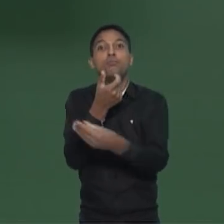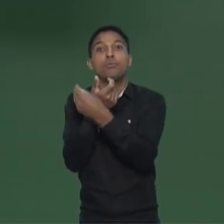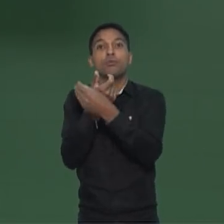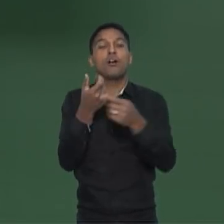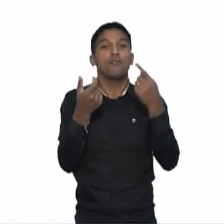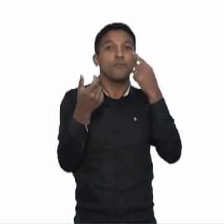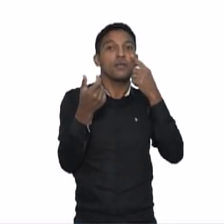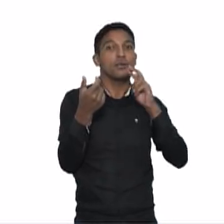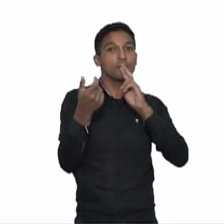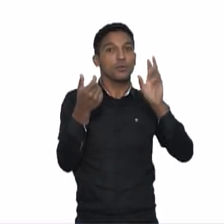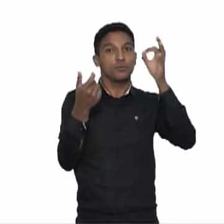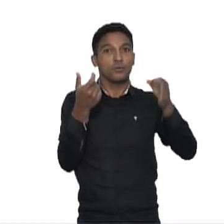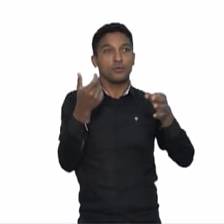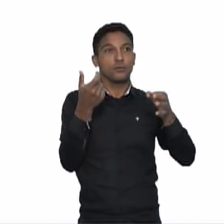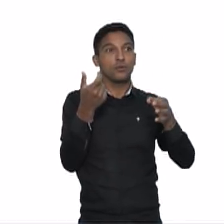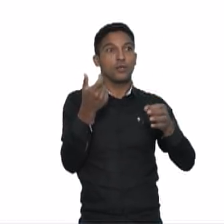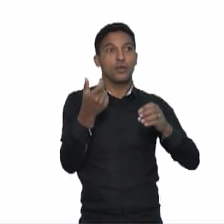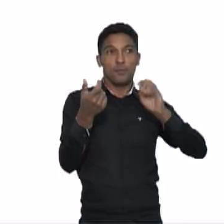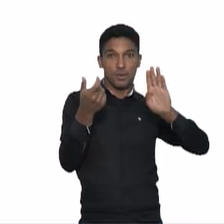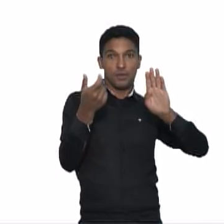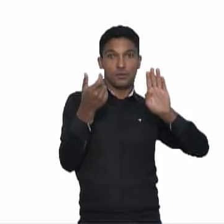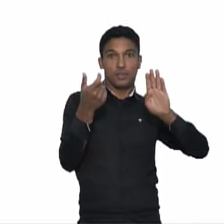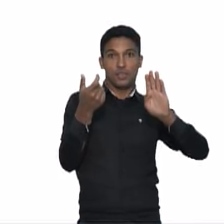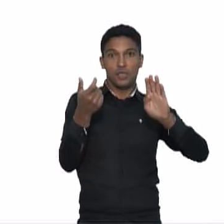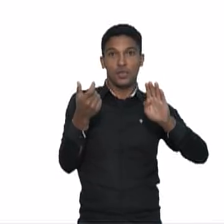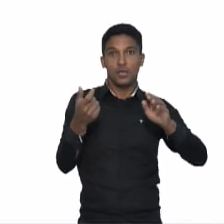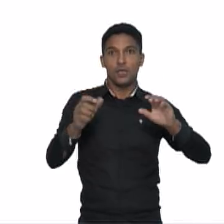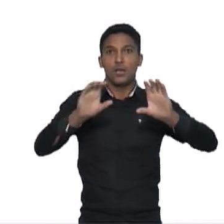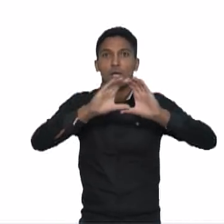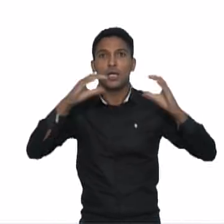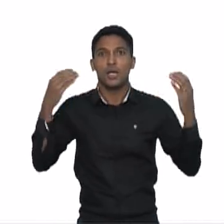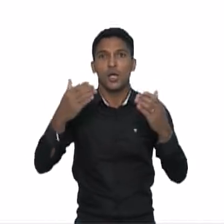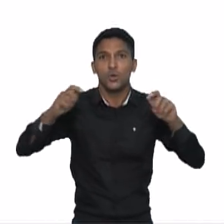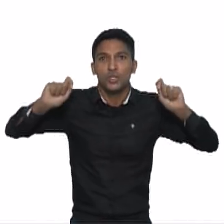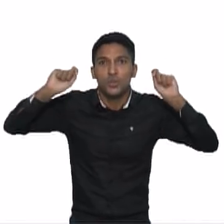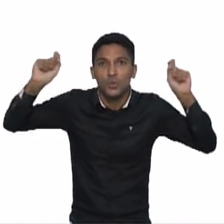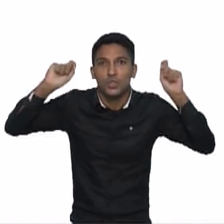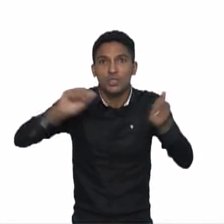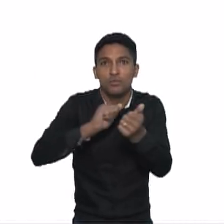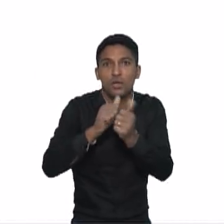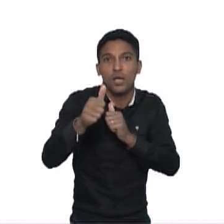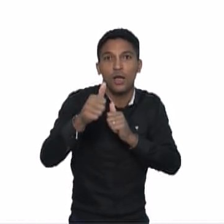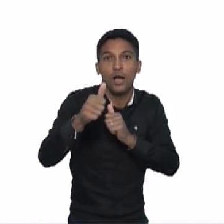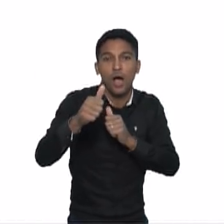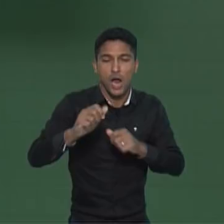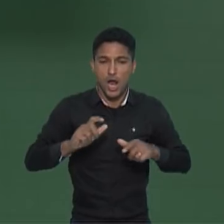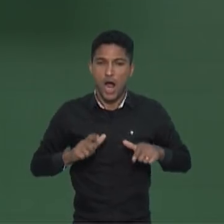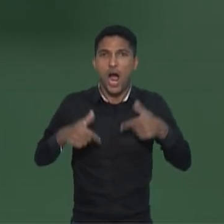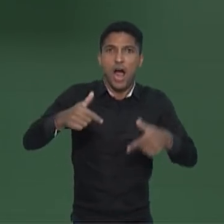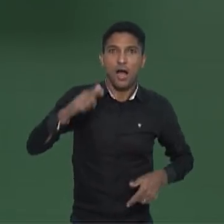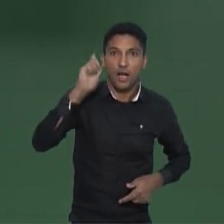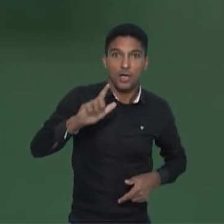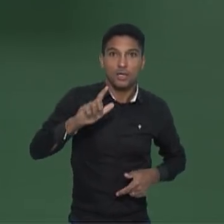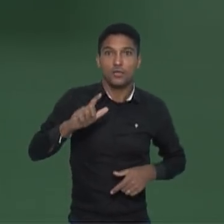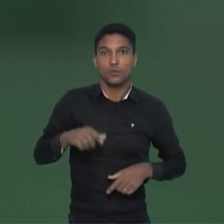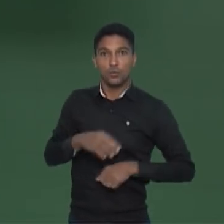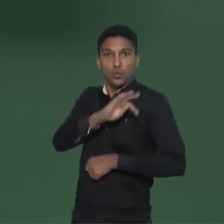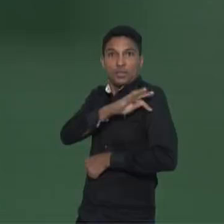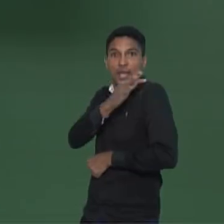Letra B, o desempenho do time agradou o técnico, certo? Essa é a